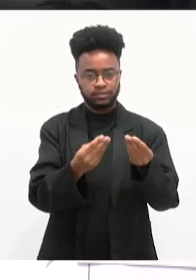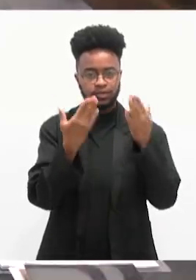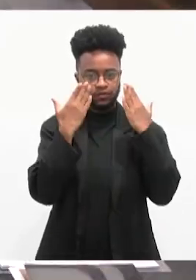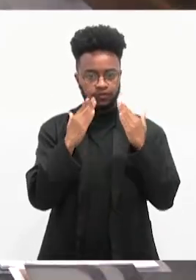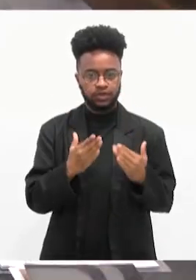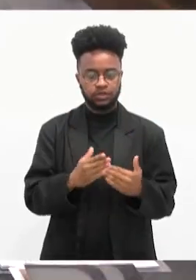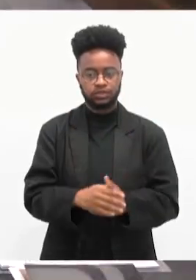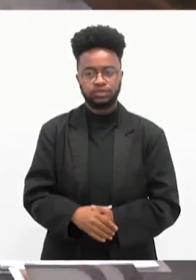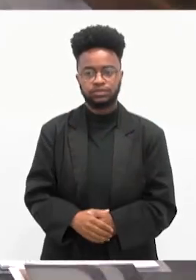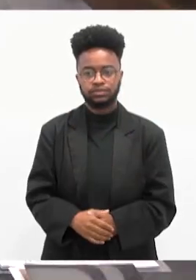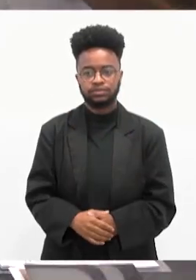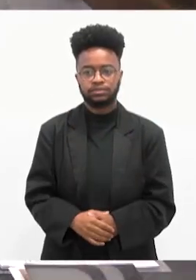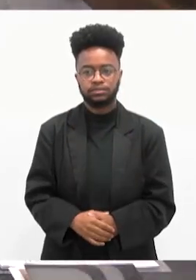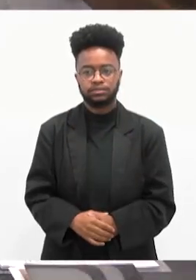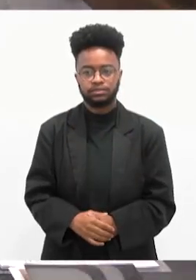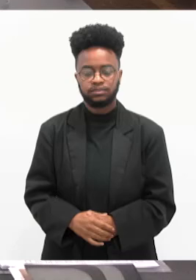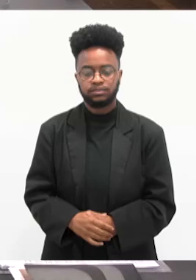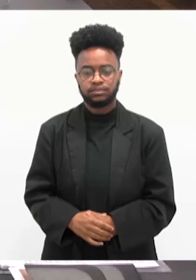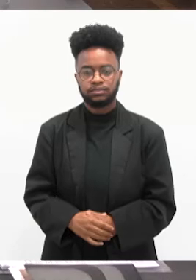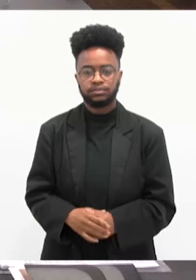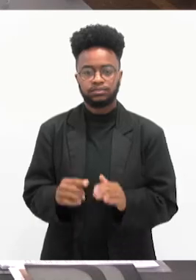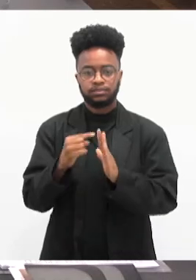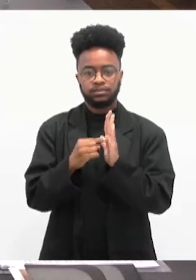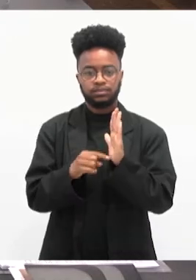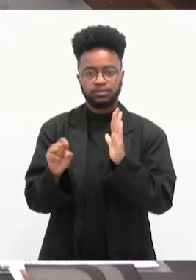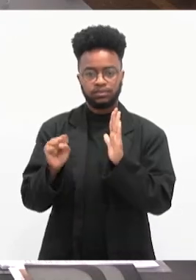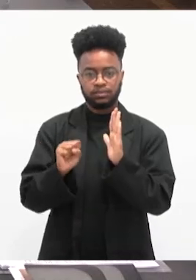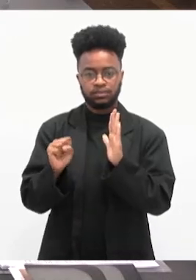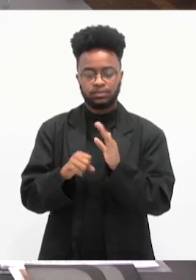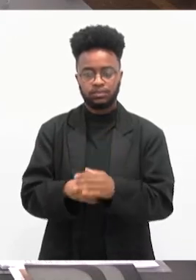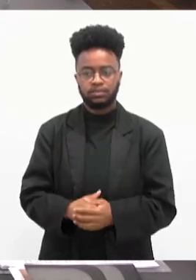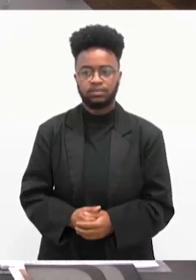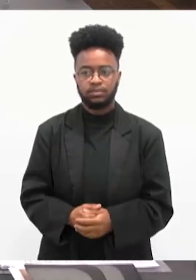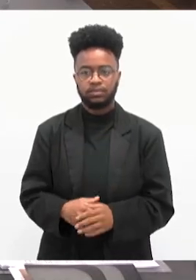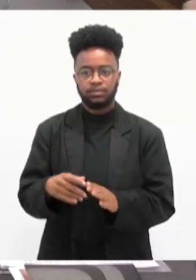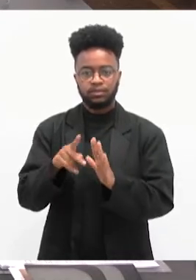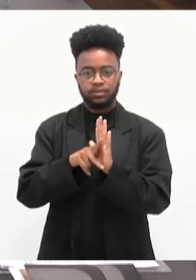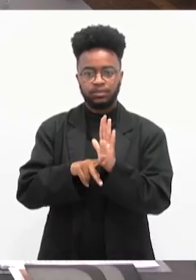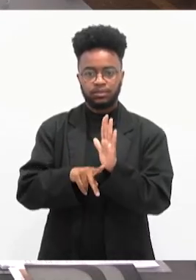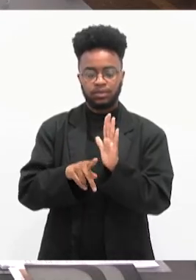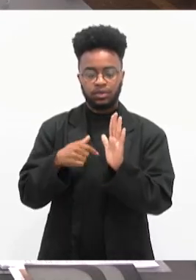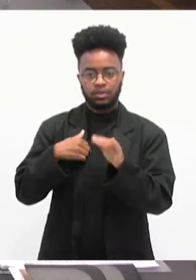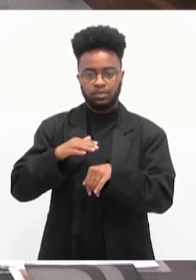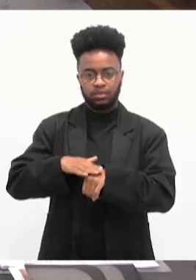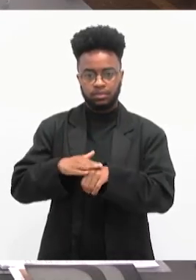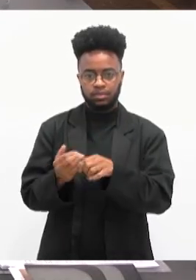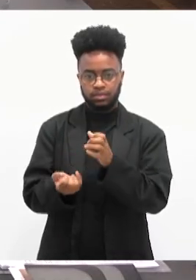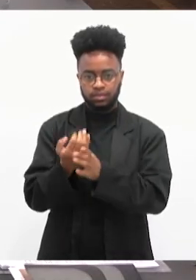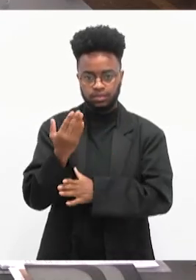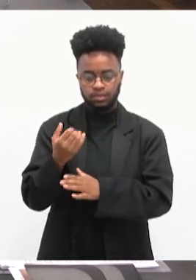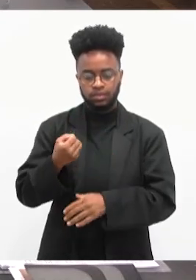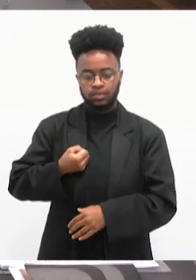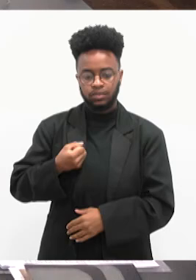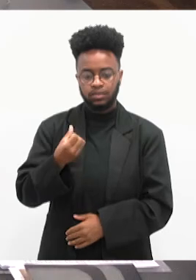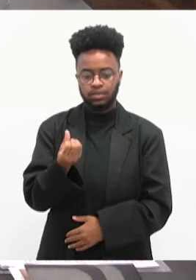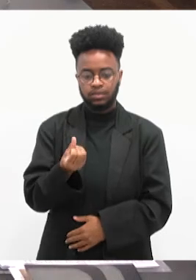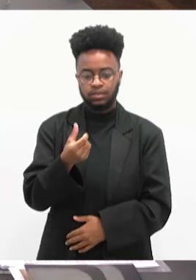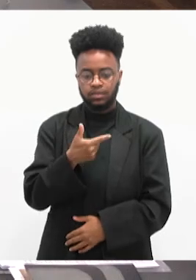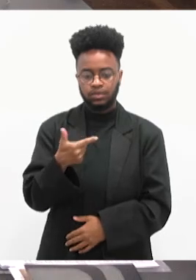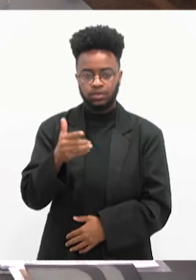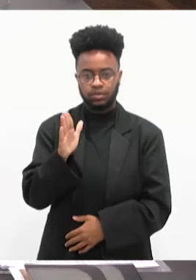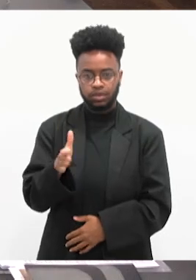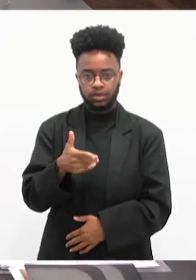Paulo. Item 8, projeto sob minha relatoria, projeto de lei número